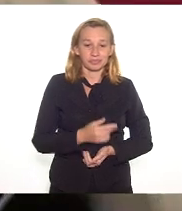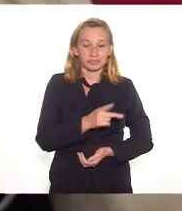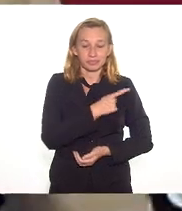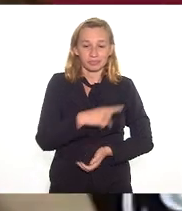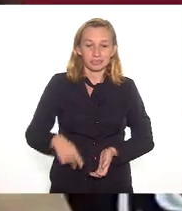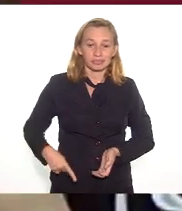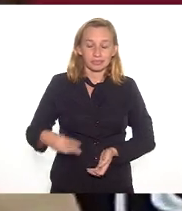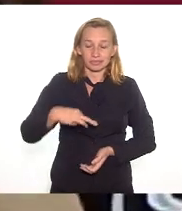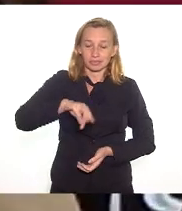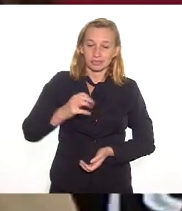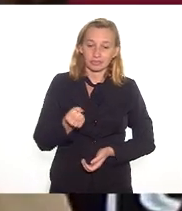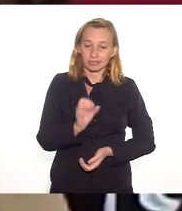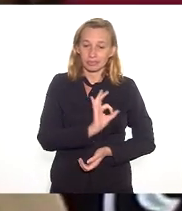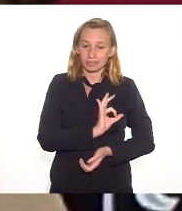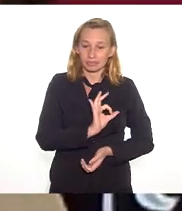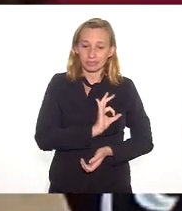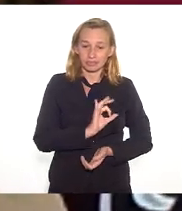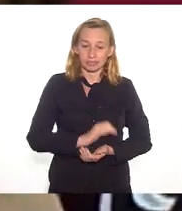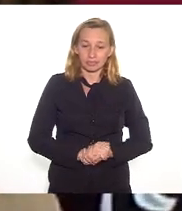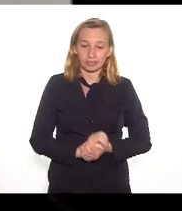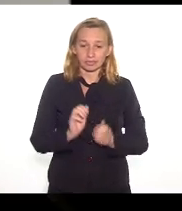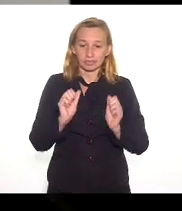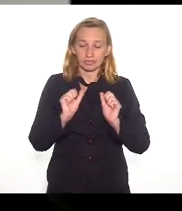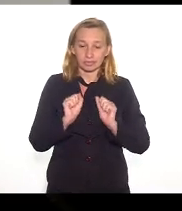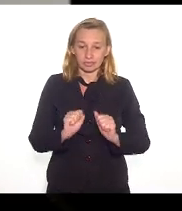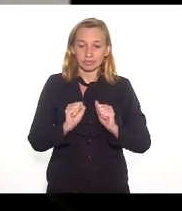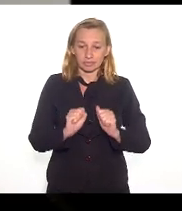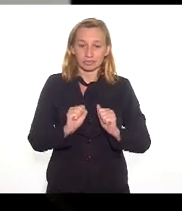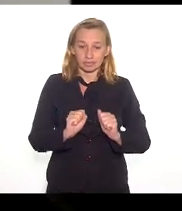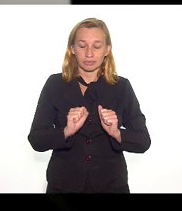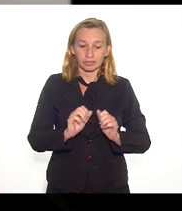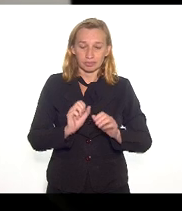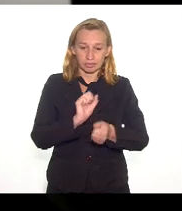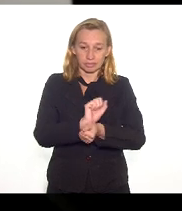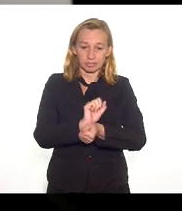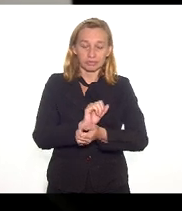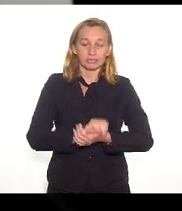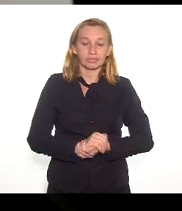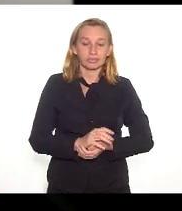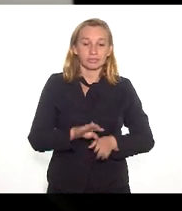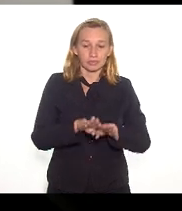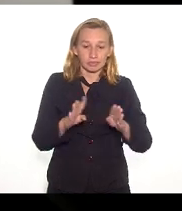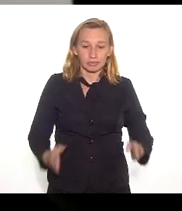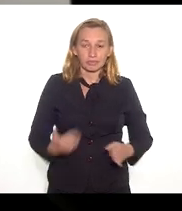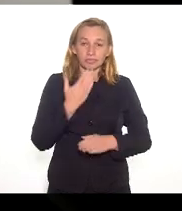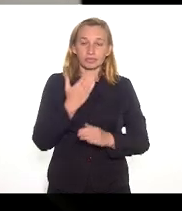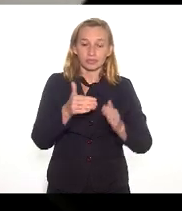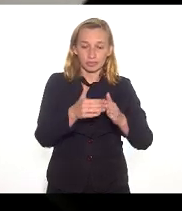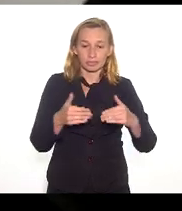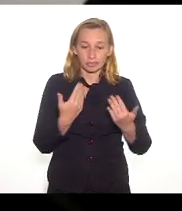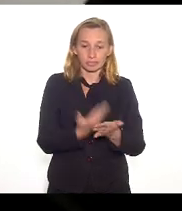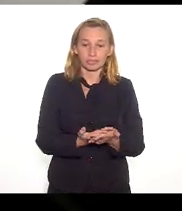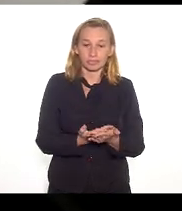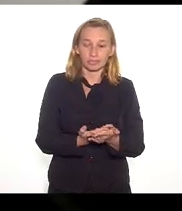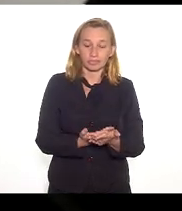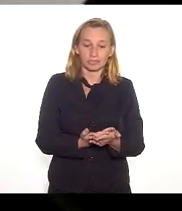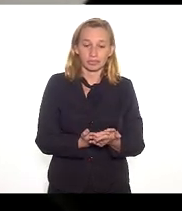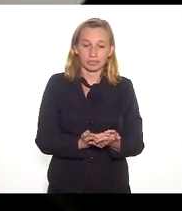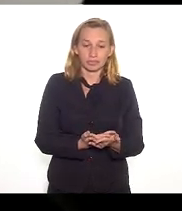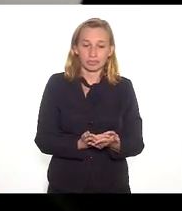Presidente Marta Rocha. Um instante só, deputada Marta. Há sobre a mesa pedido de requerimento